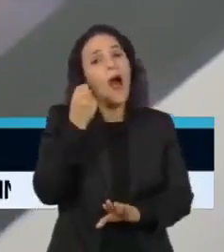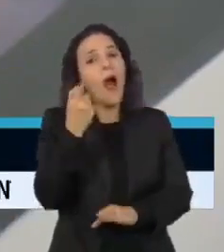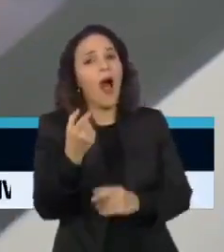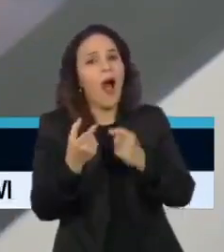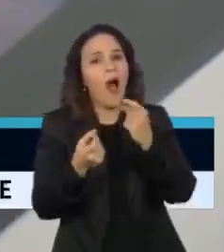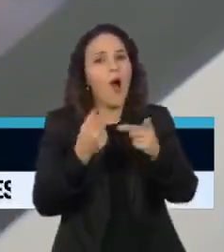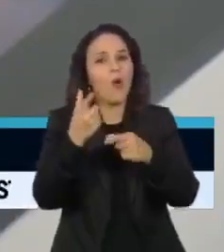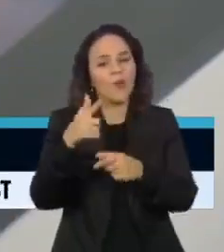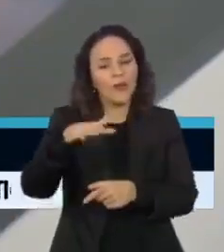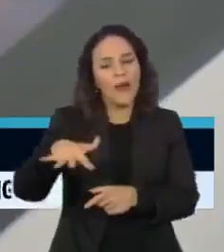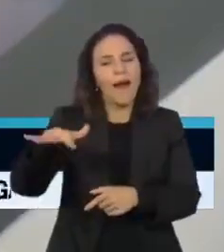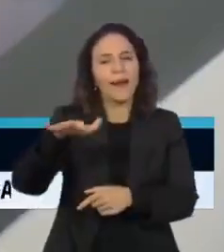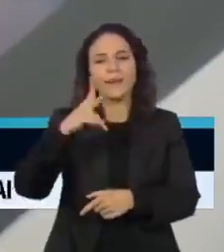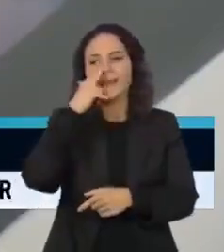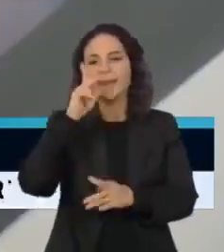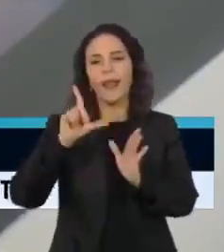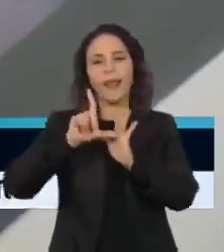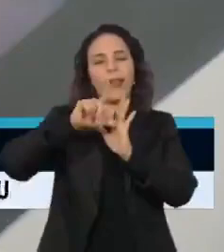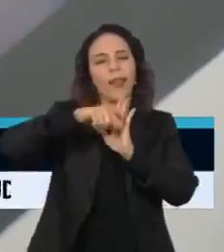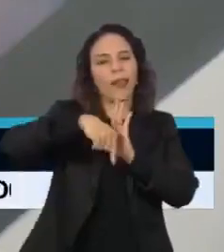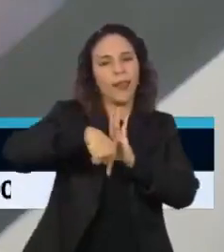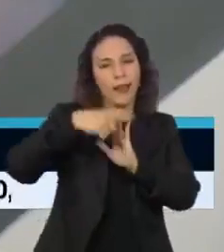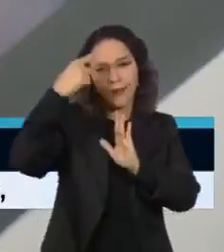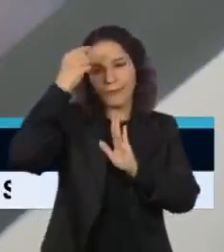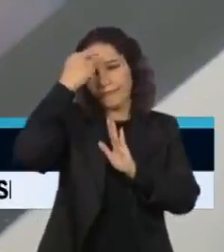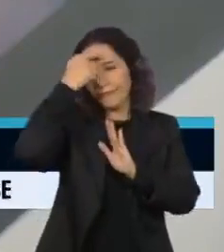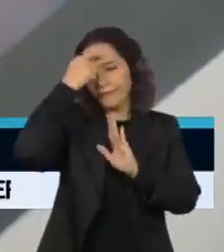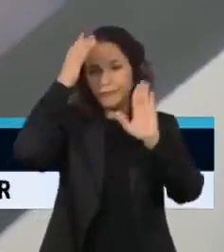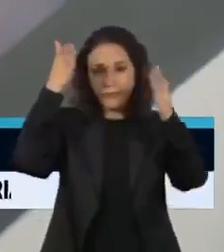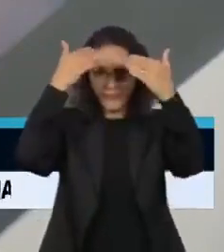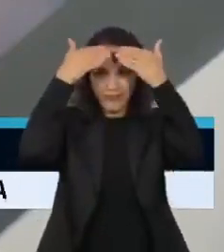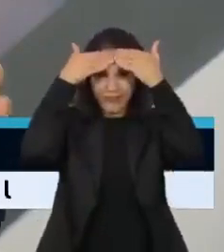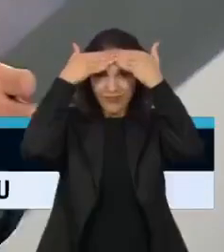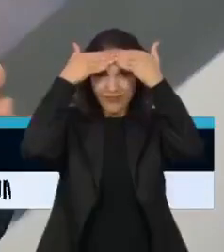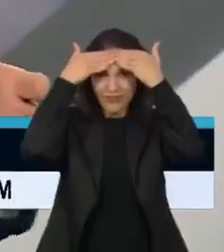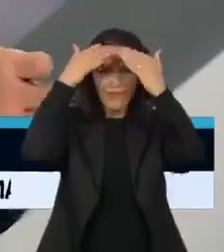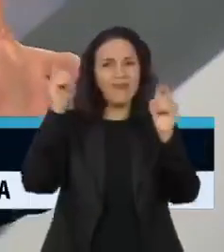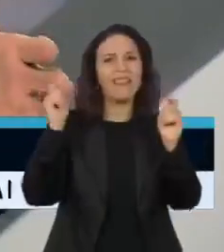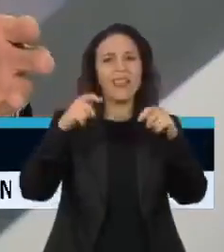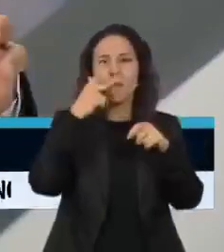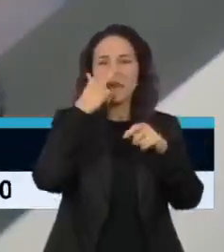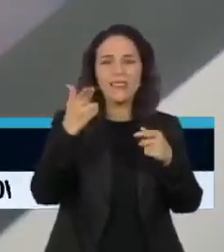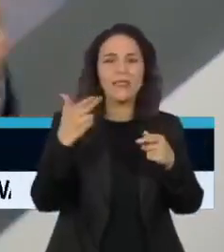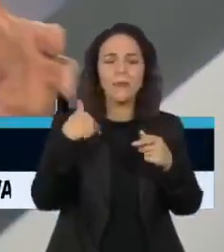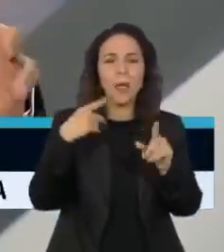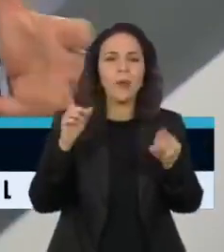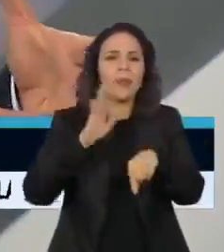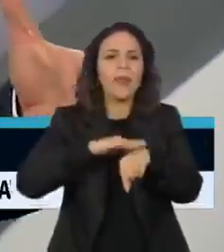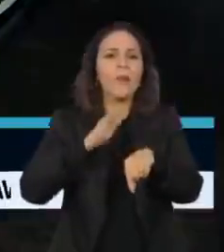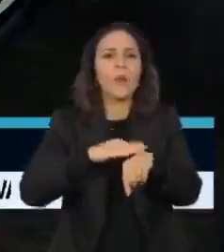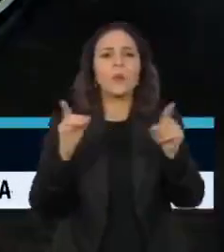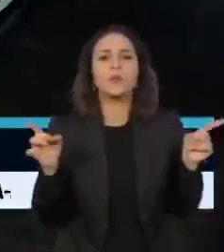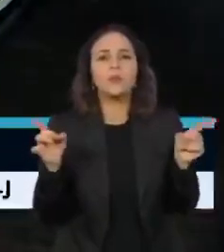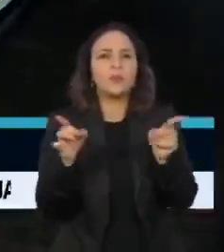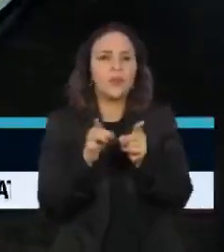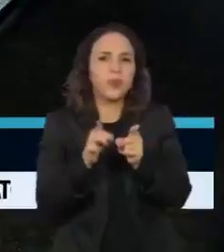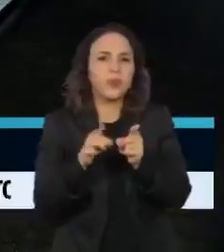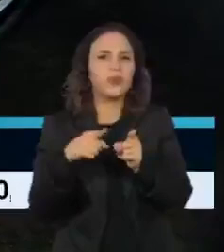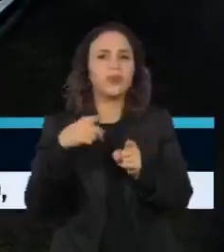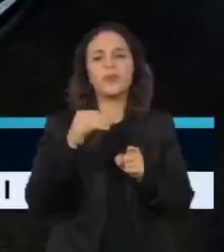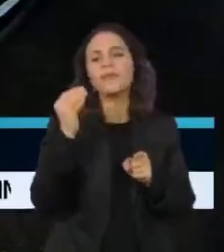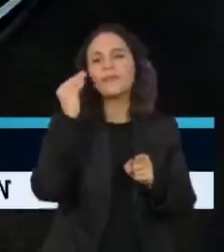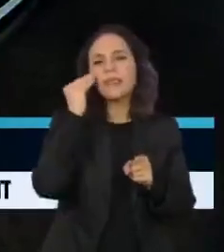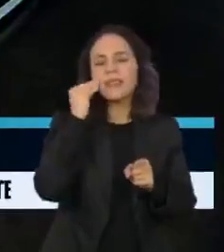atrasados que ainda vem brechas para ter um curto-prazista para ali se livrar